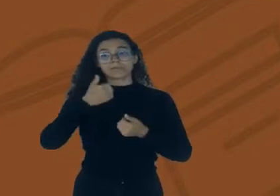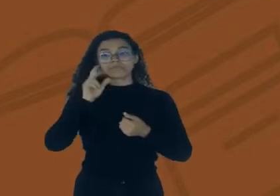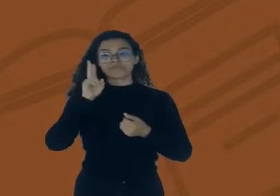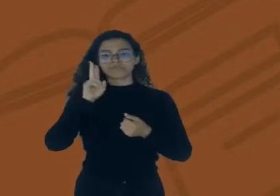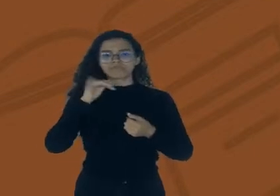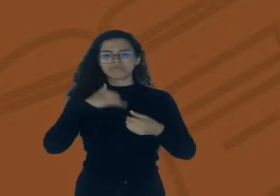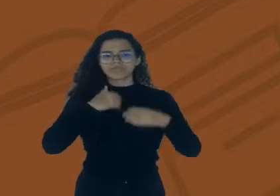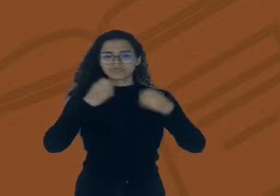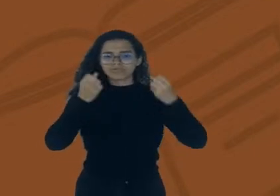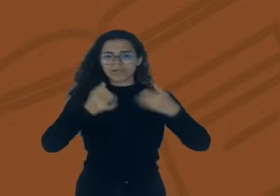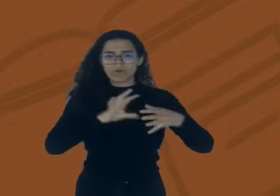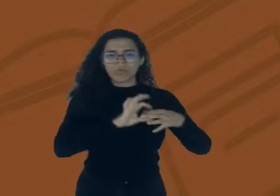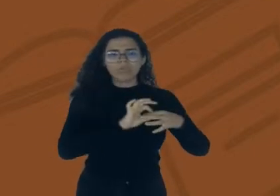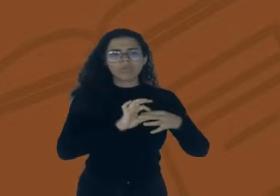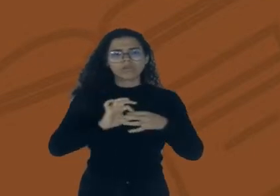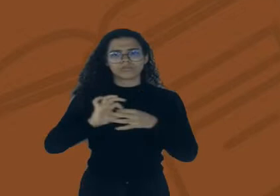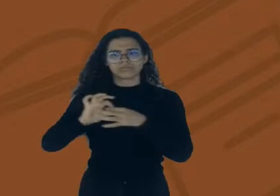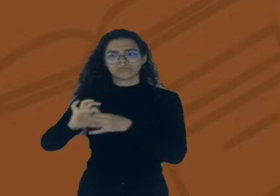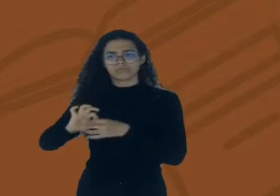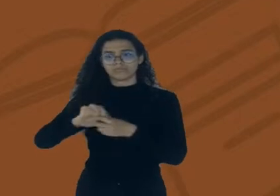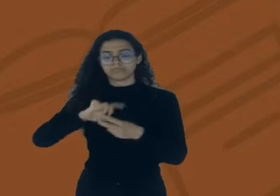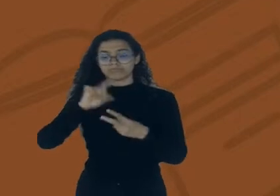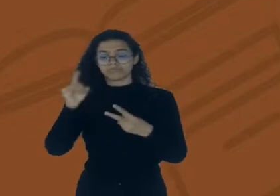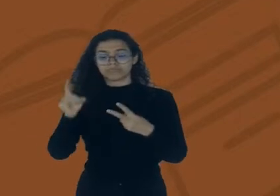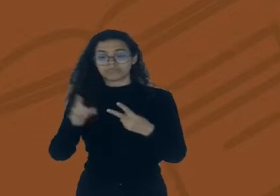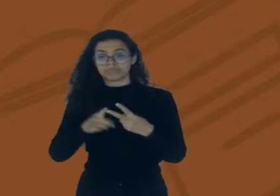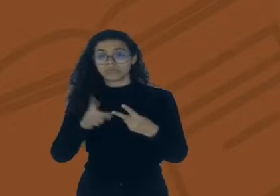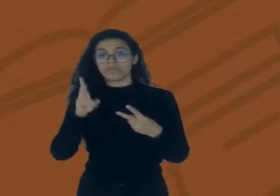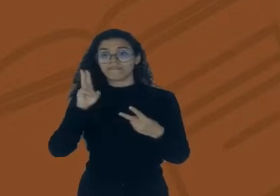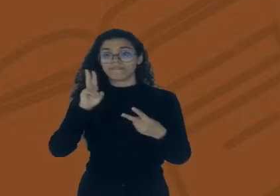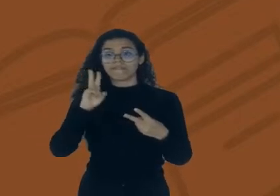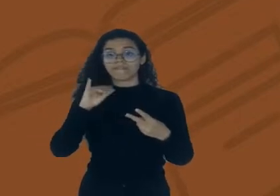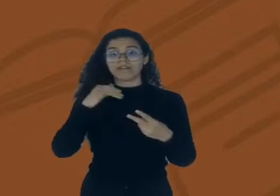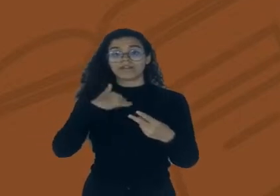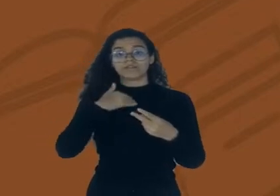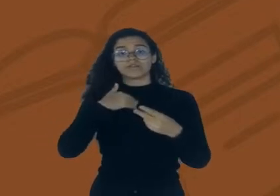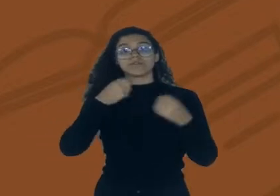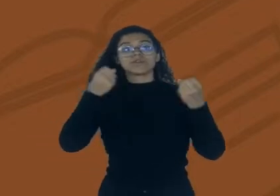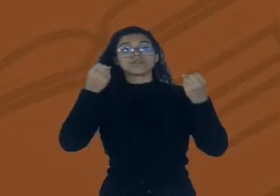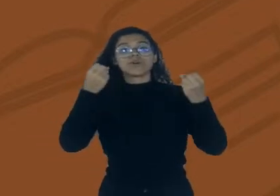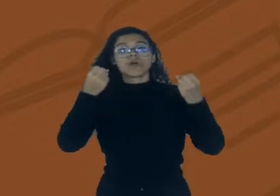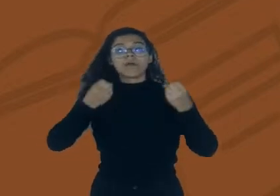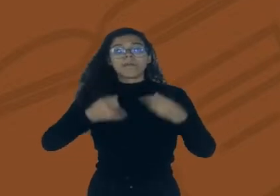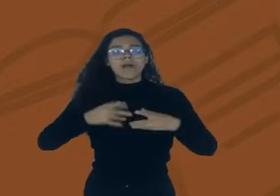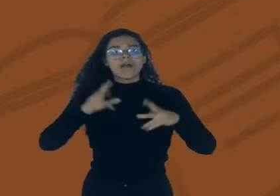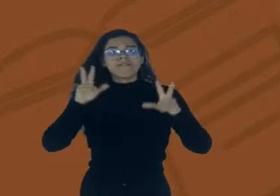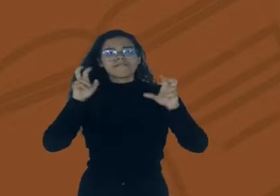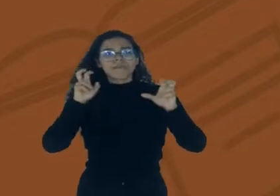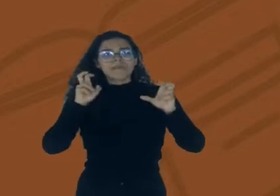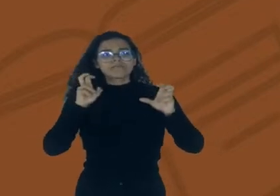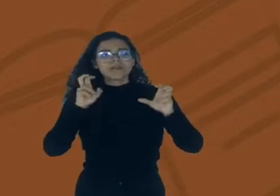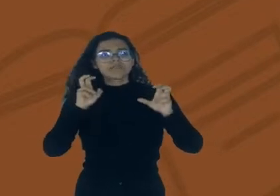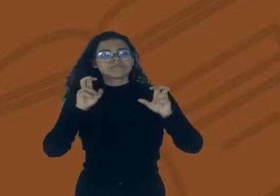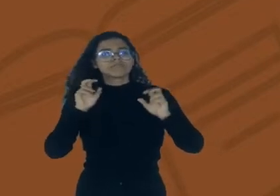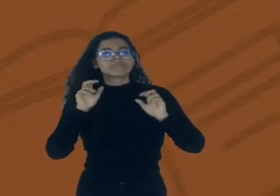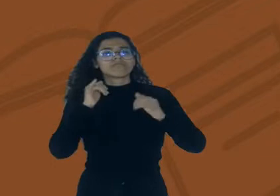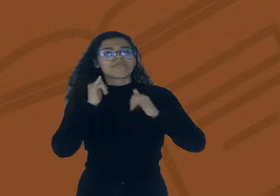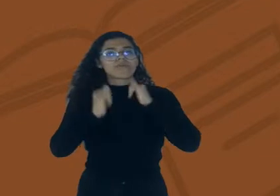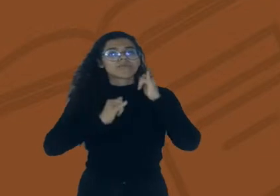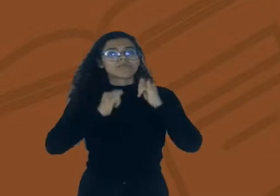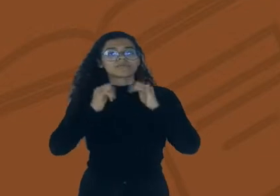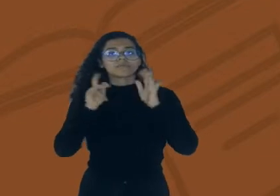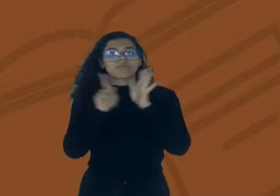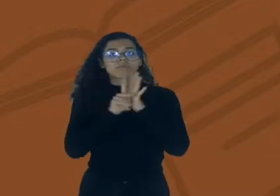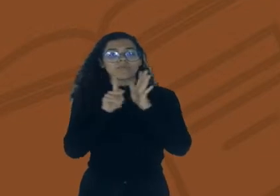breve contextualização. Em seguida, estarei socializando com vocês algumas informações gerais sobre o sistema nervoso.